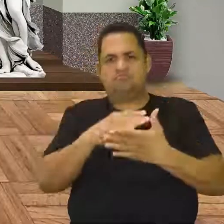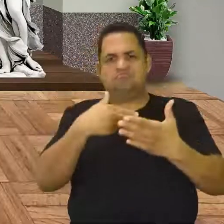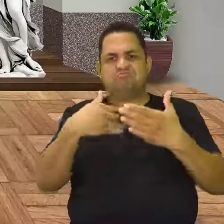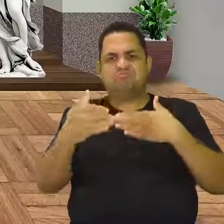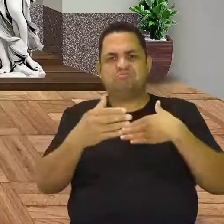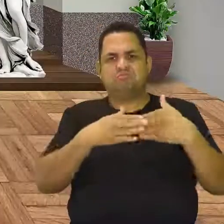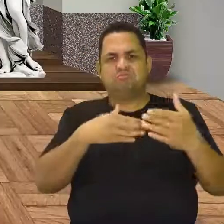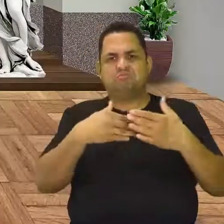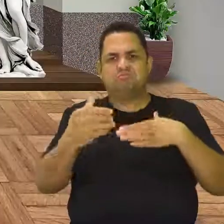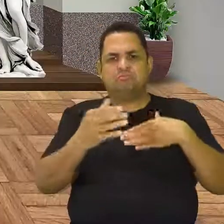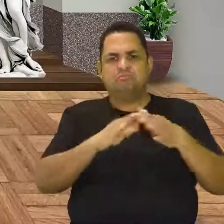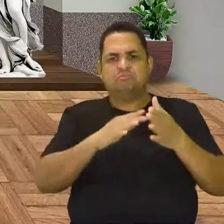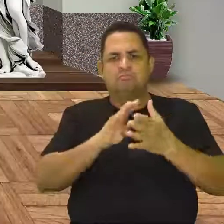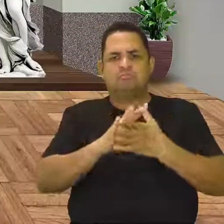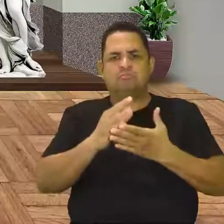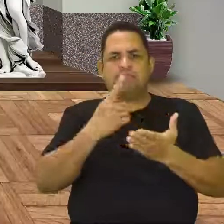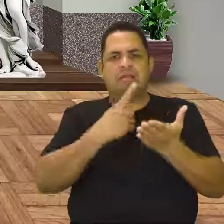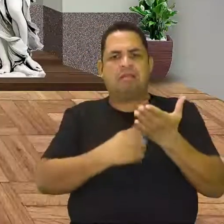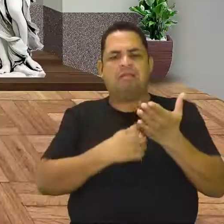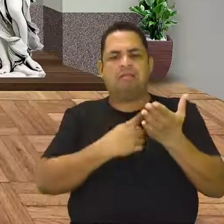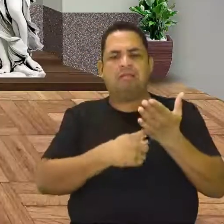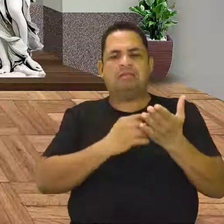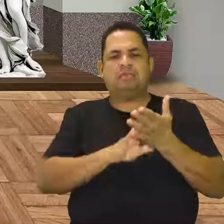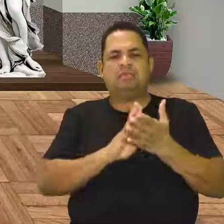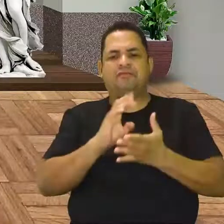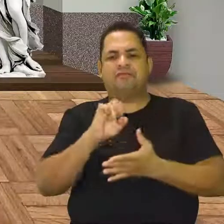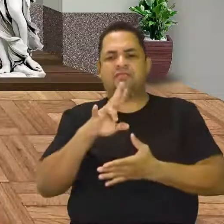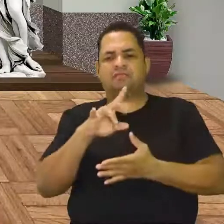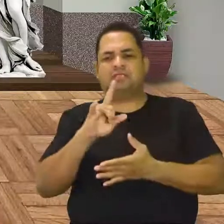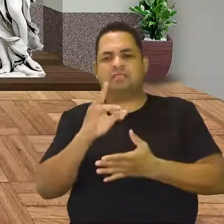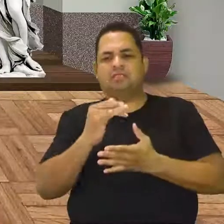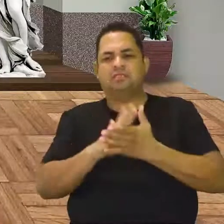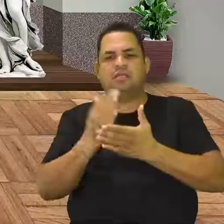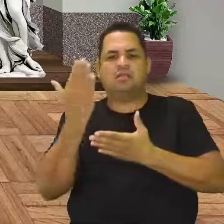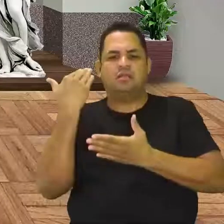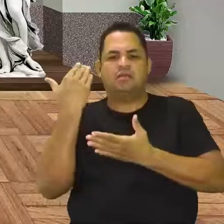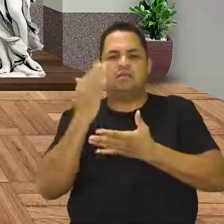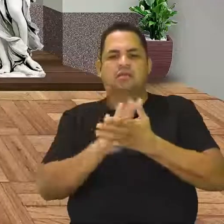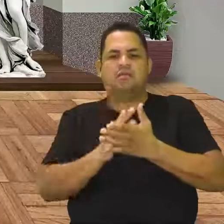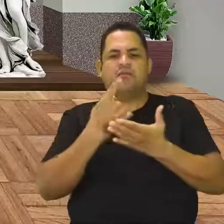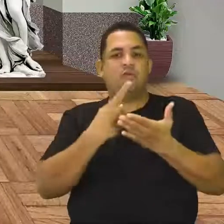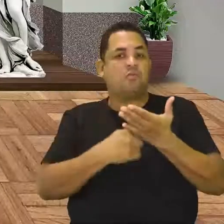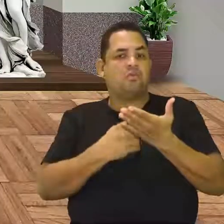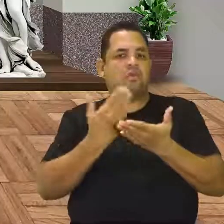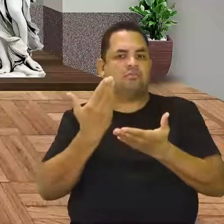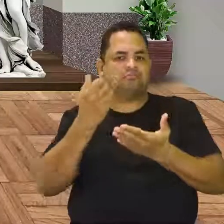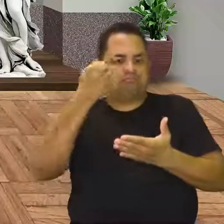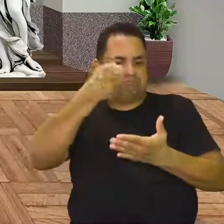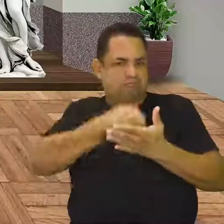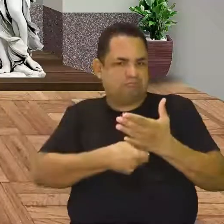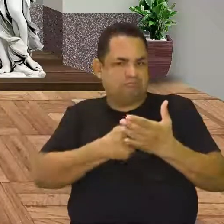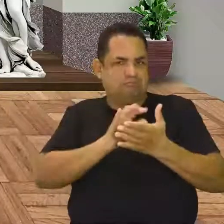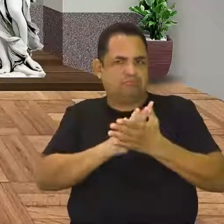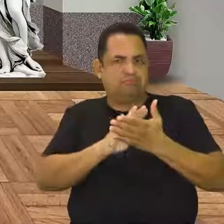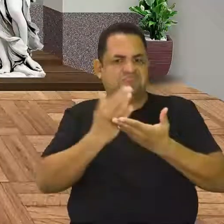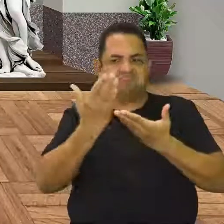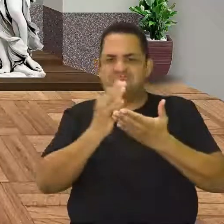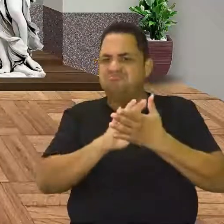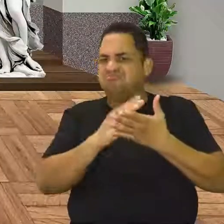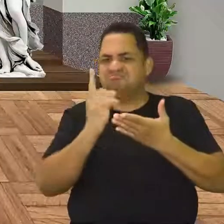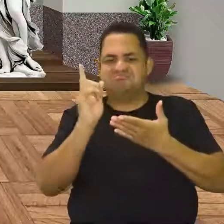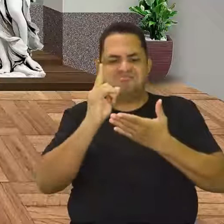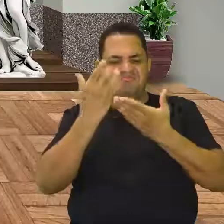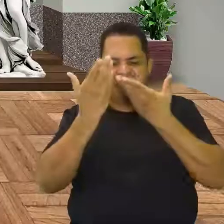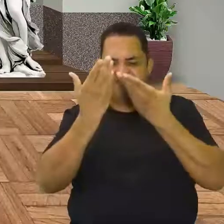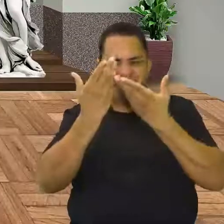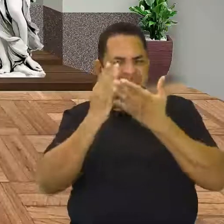nem aí para aquele tratado de Versalhes lá atrás, que foi imposto a ele. Ele vai desobedecer o tratado e vai